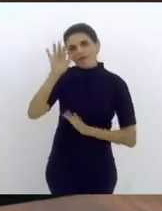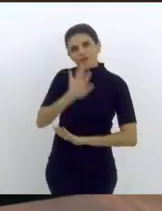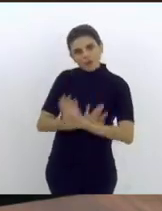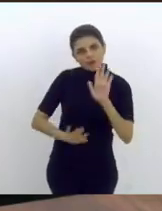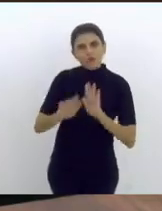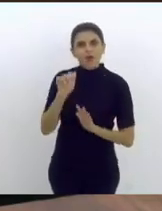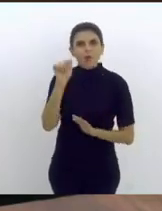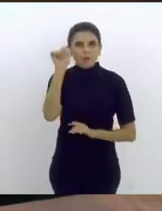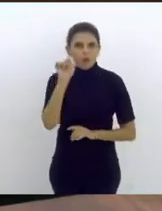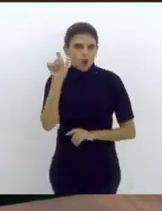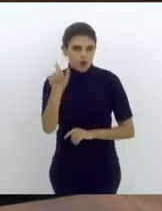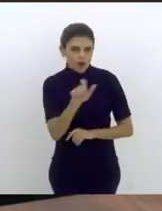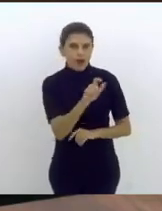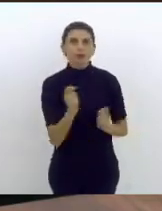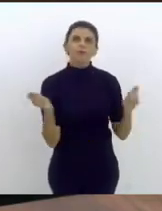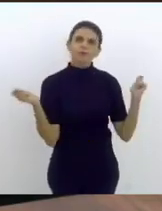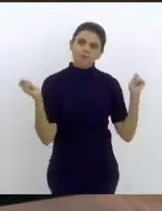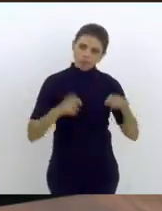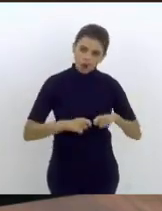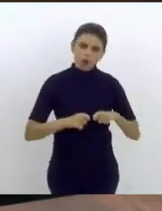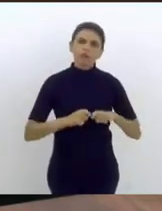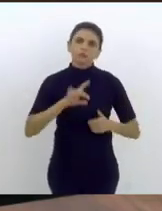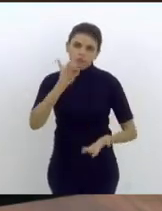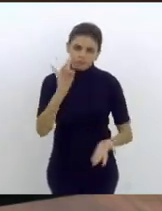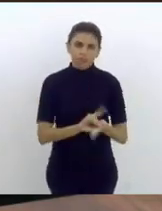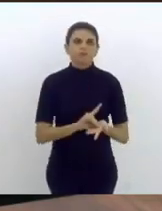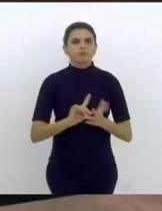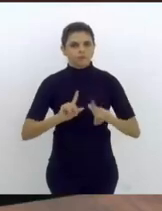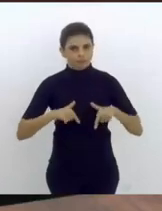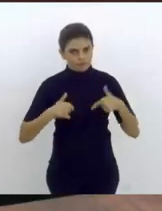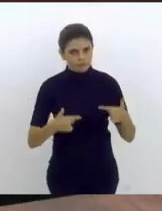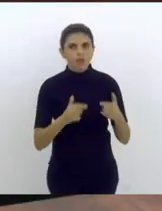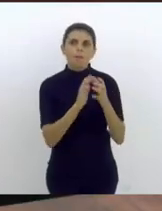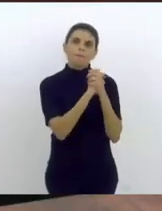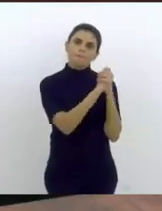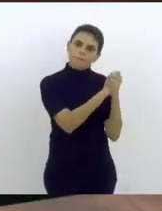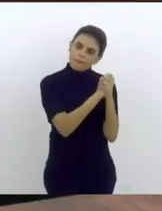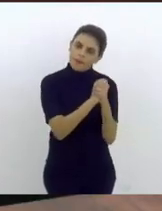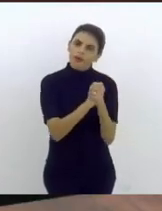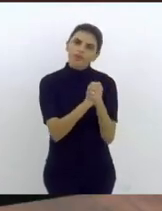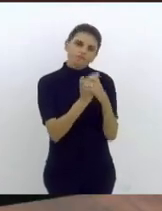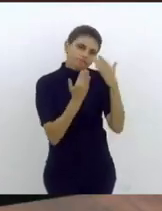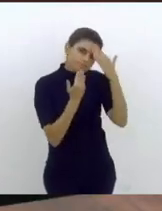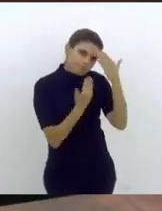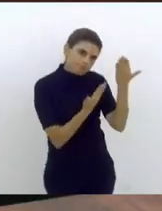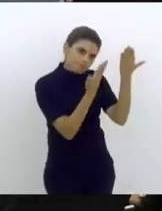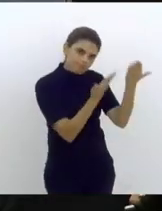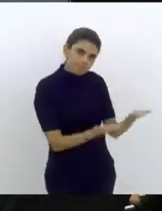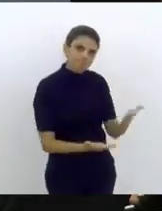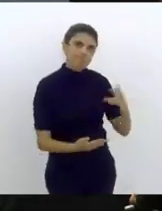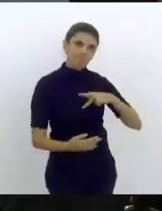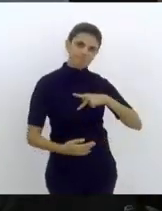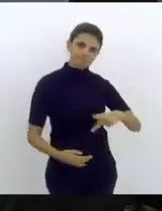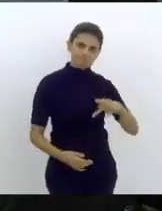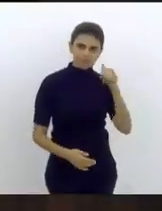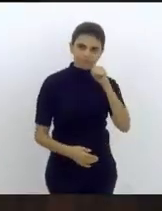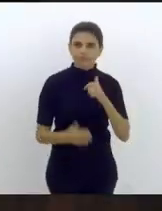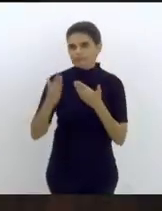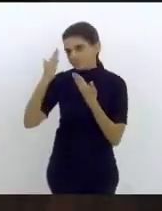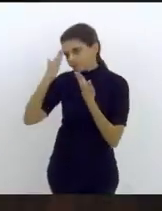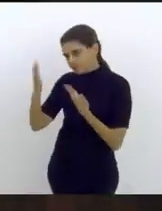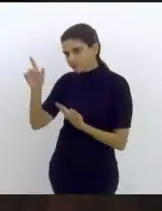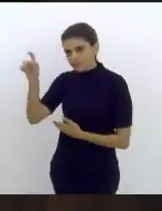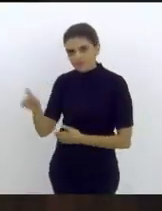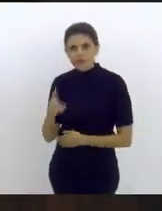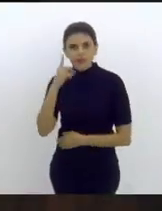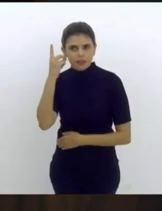violência contra mulher seja efetivado Então parabéns Muito obrigada senhora Presidente Obrigado deputada